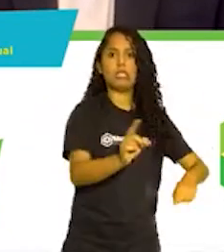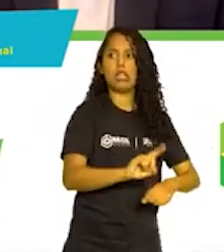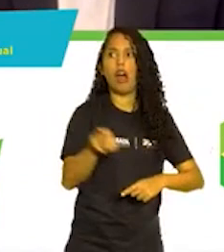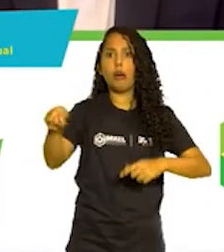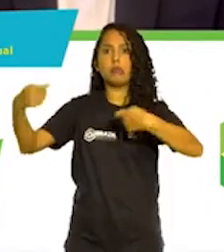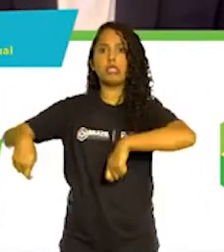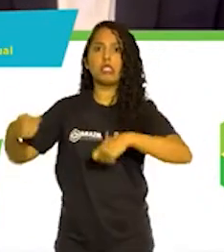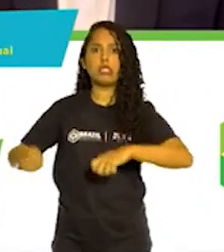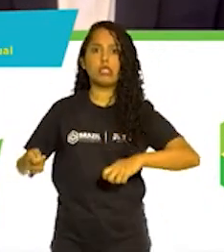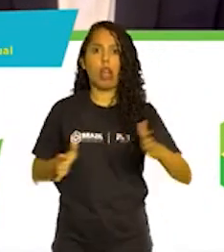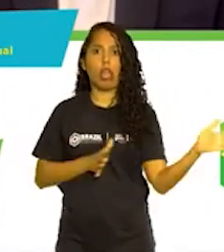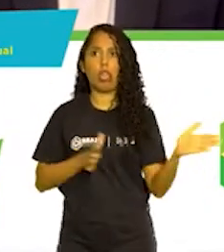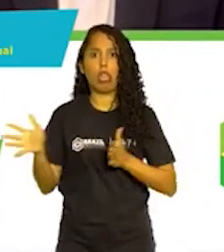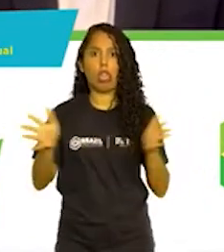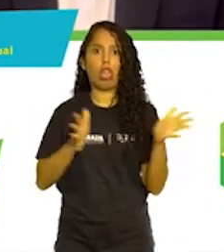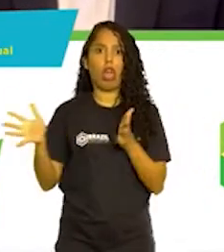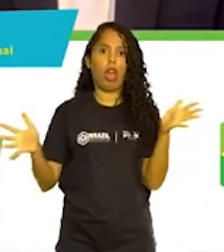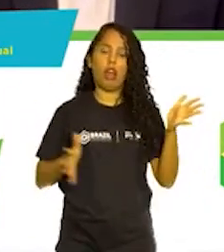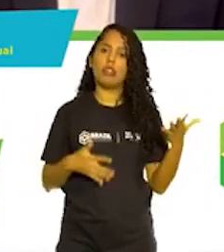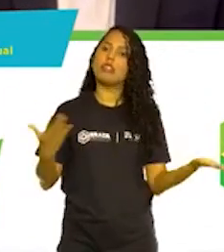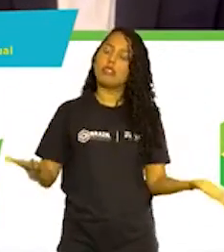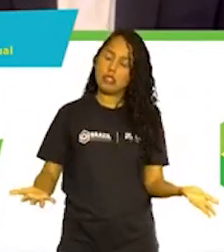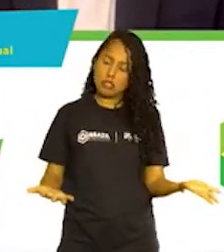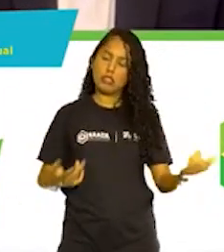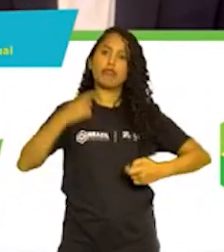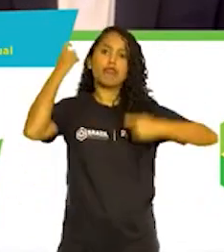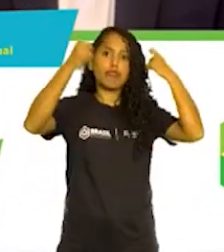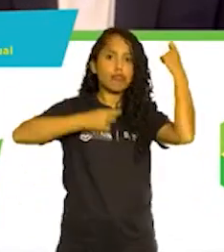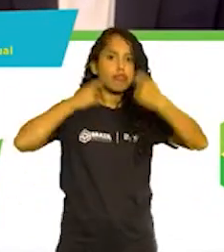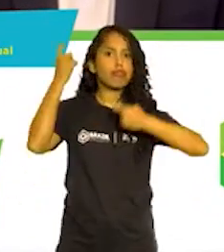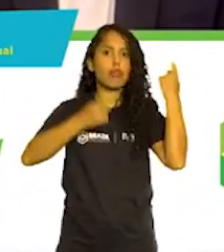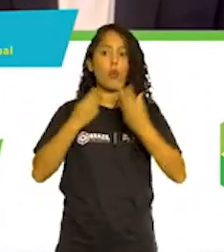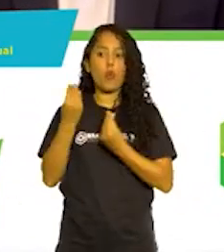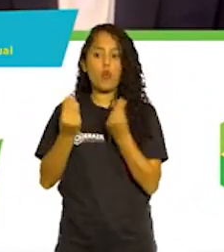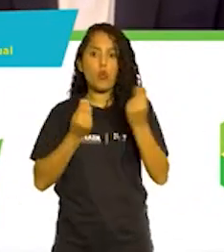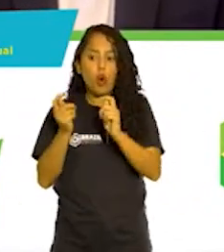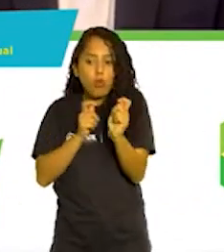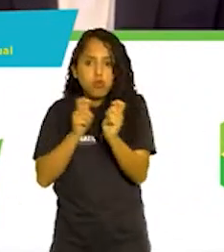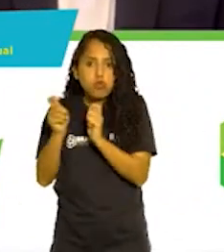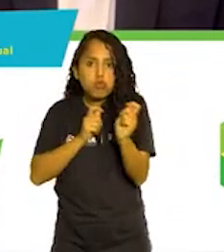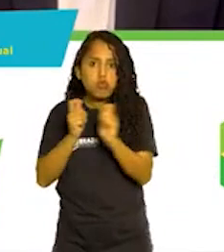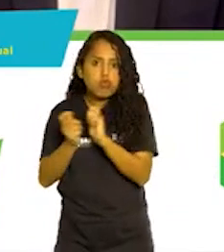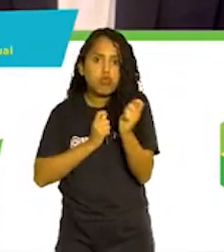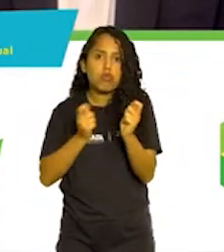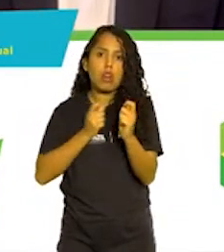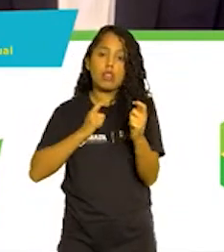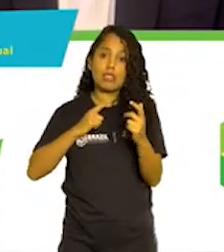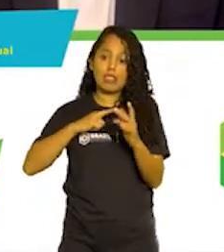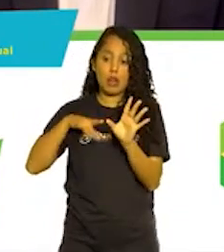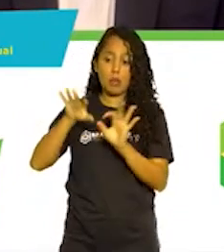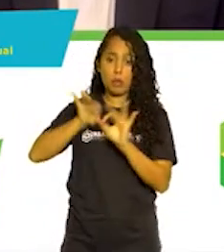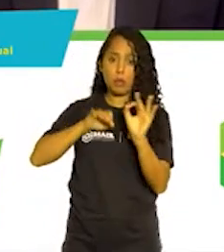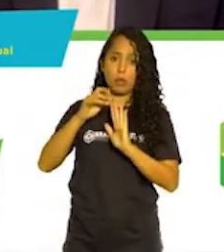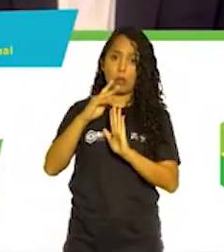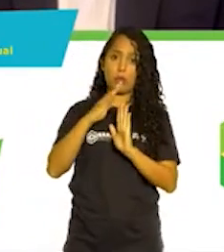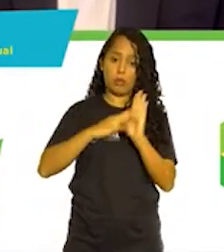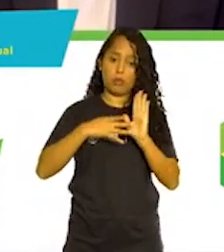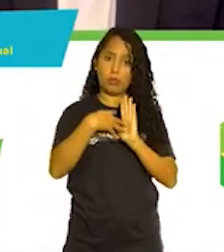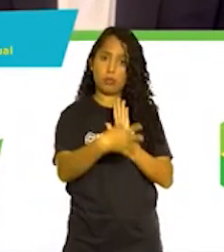suas grandes preocupações, né? A avaliação dessas políticas, a maneira como elas são desenhadas e aplicadas.